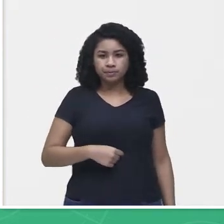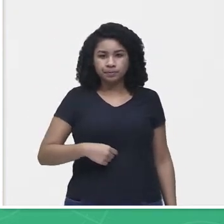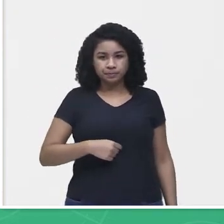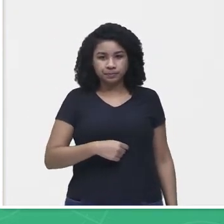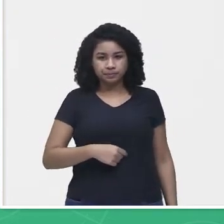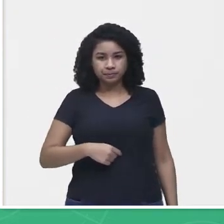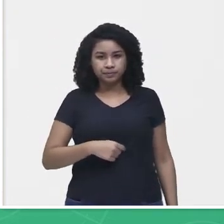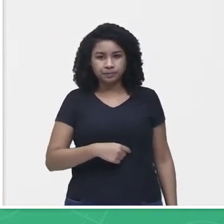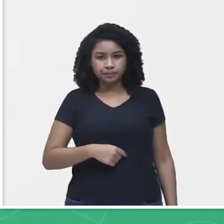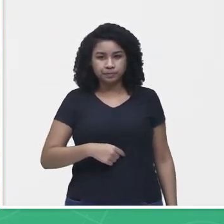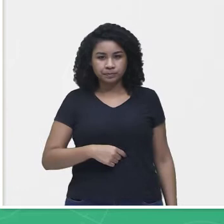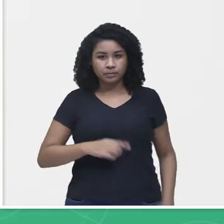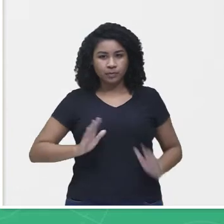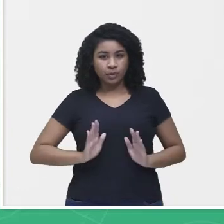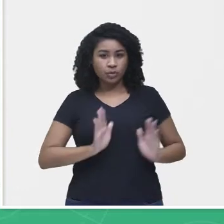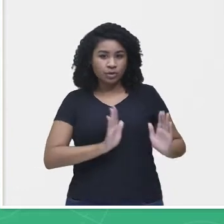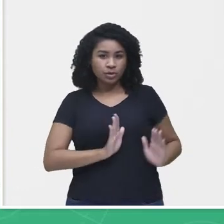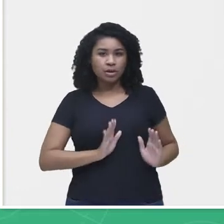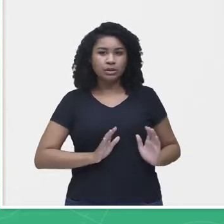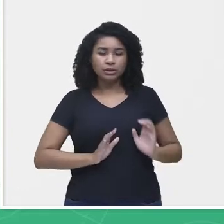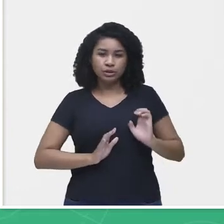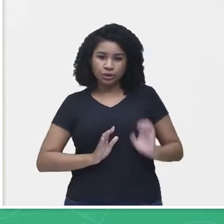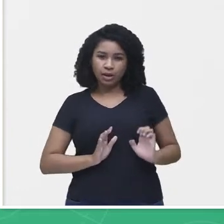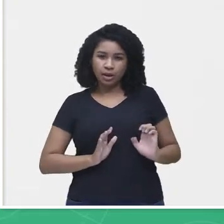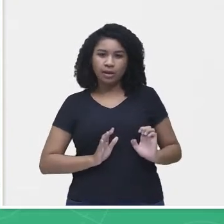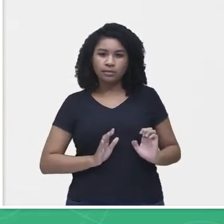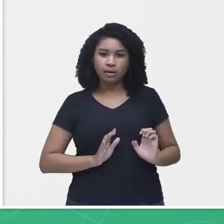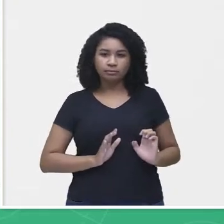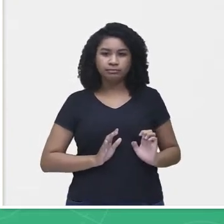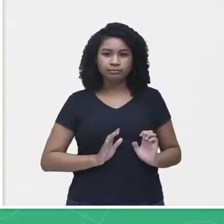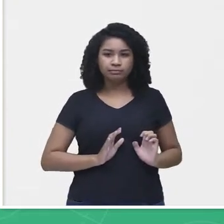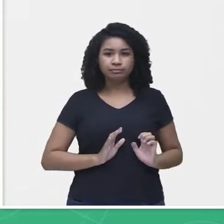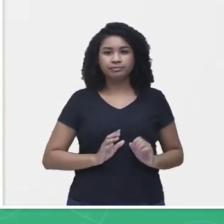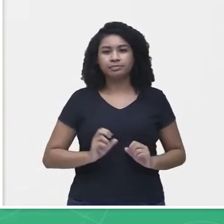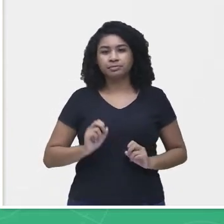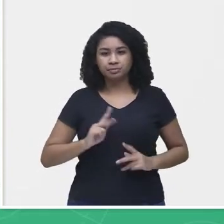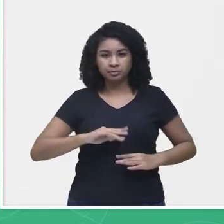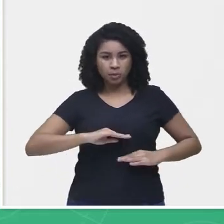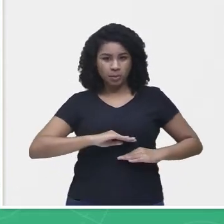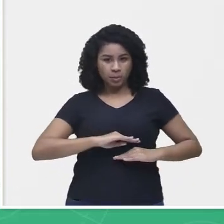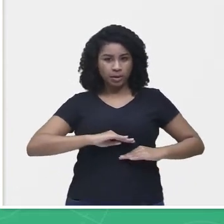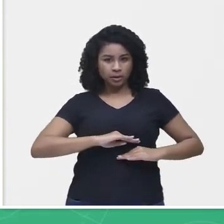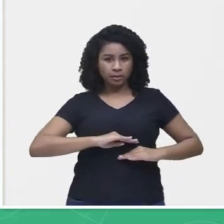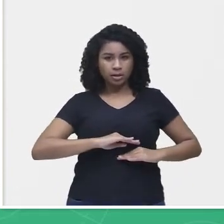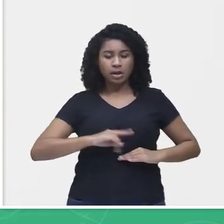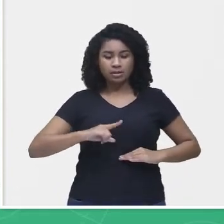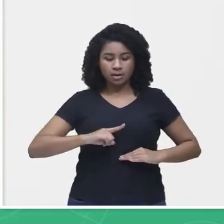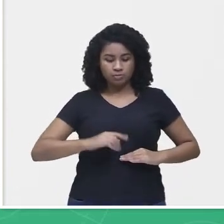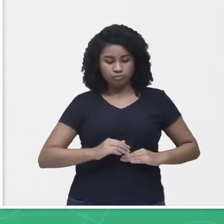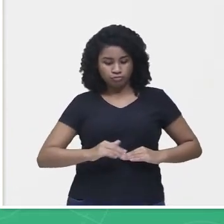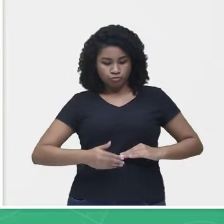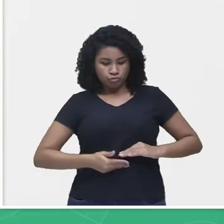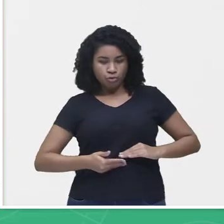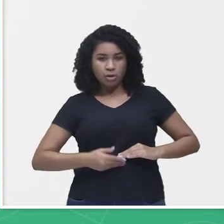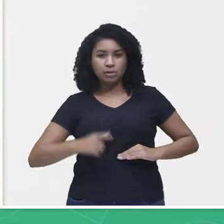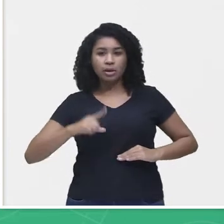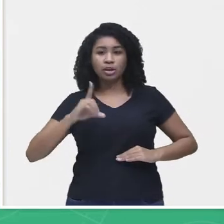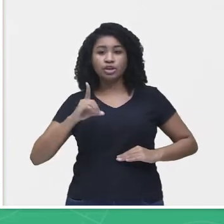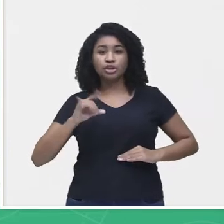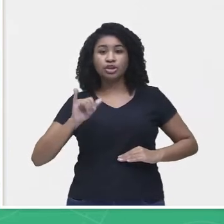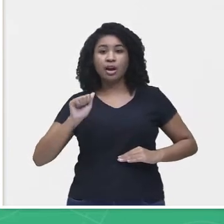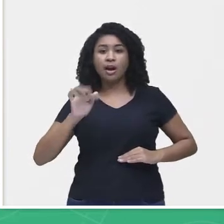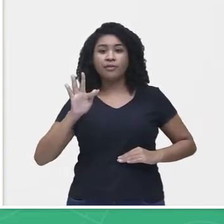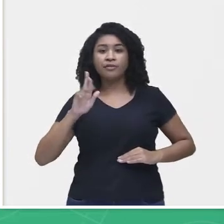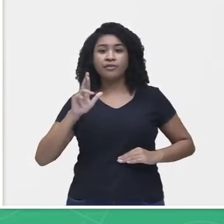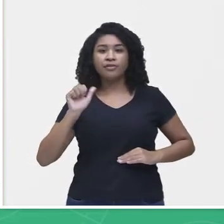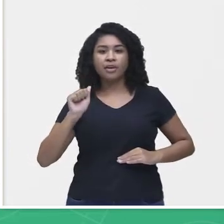abdômen, bem abaixo do diafragma. O diafragma é o músculo onde os pulmões estão apoiados, tá? No